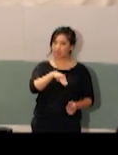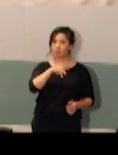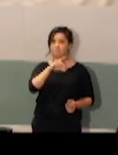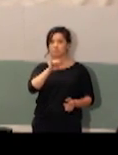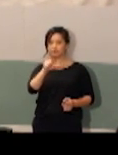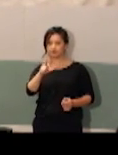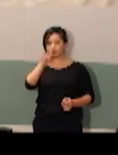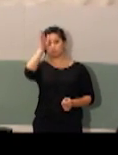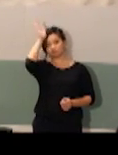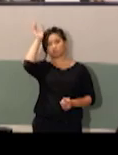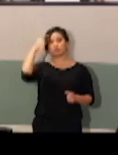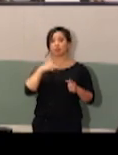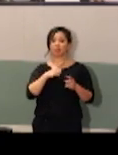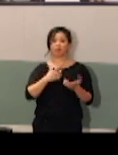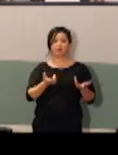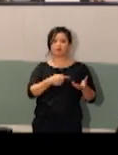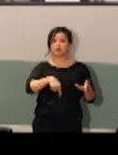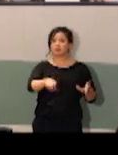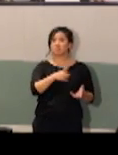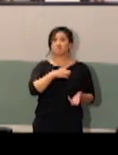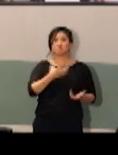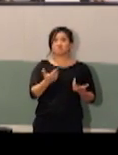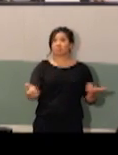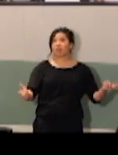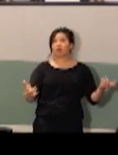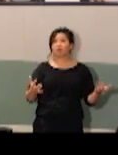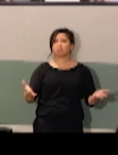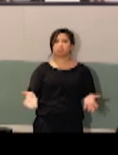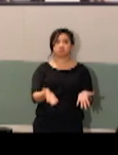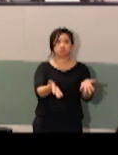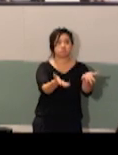comando. É preciso retomar a motivação